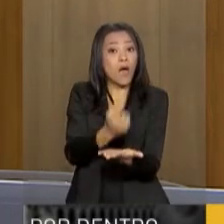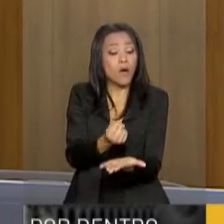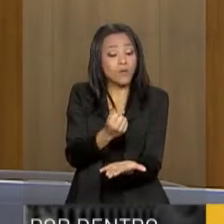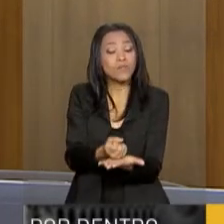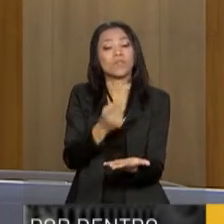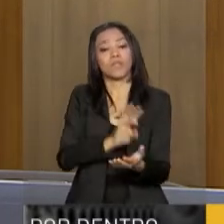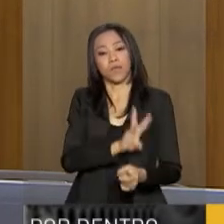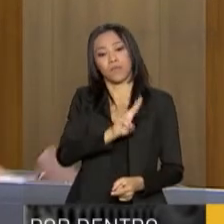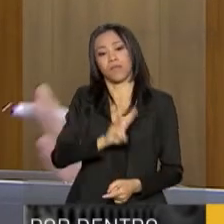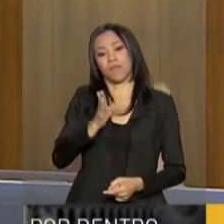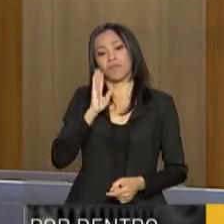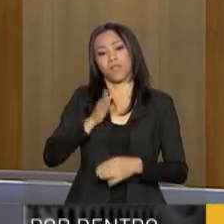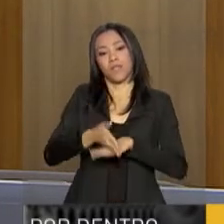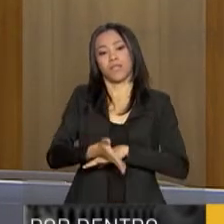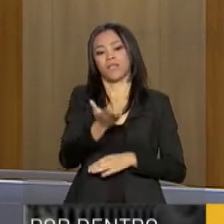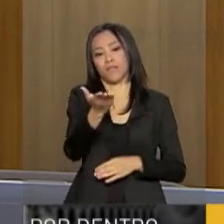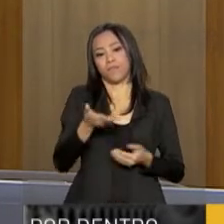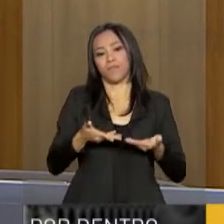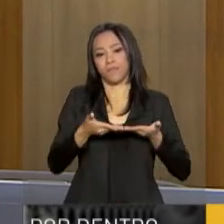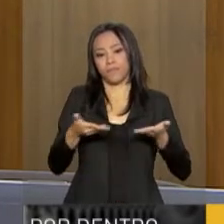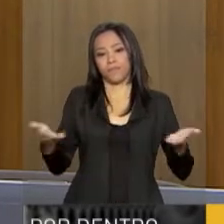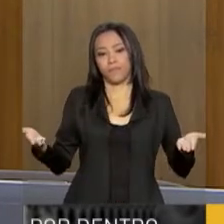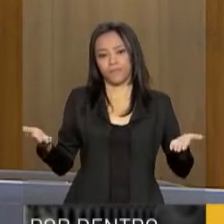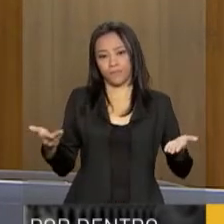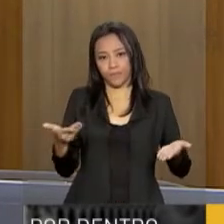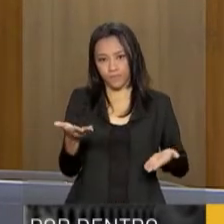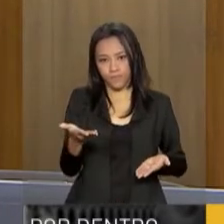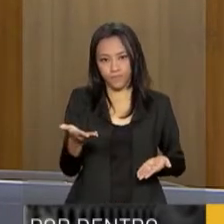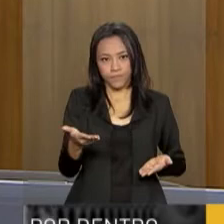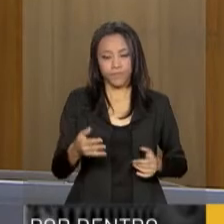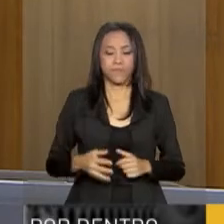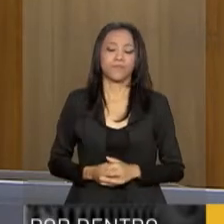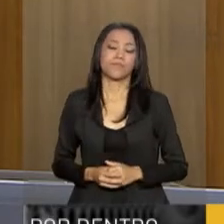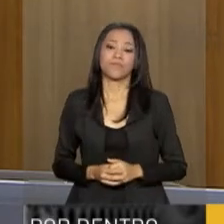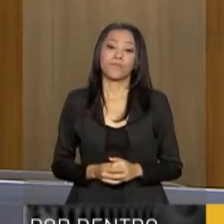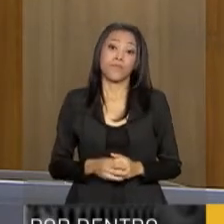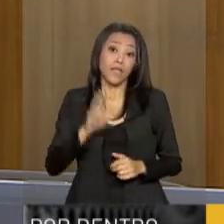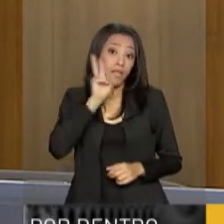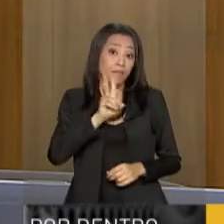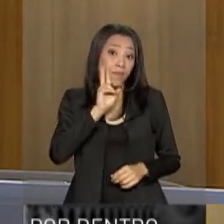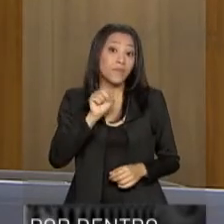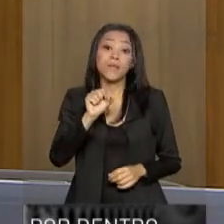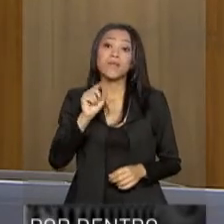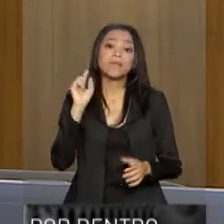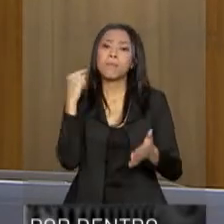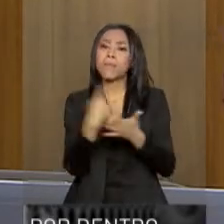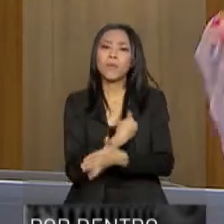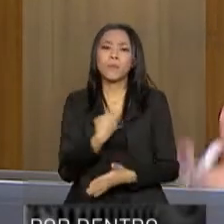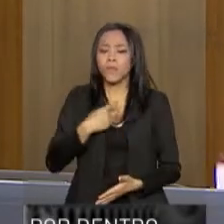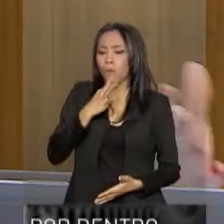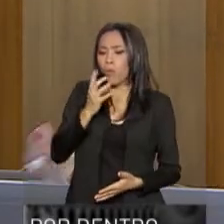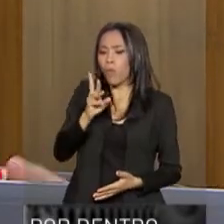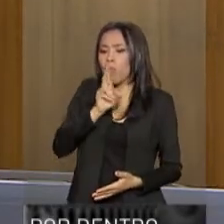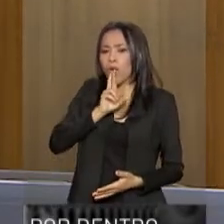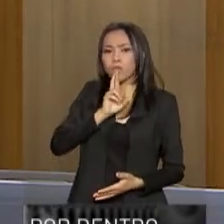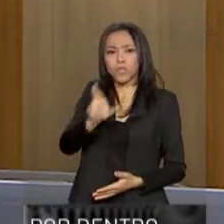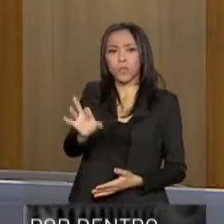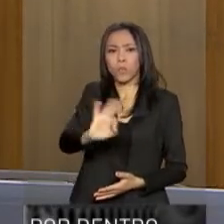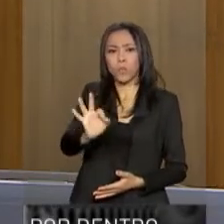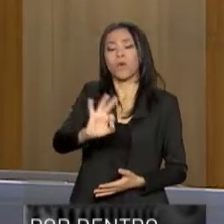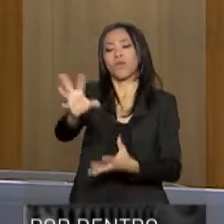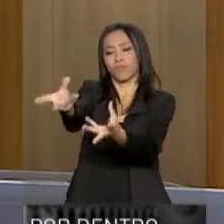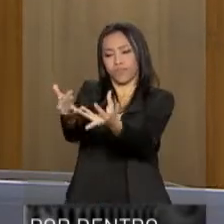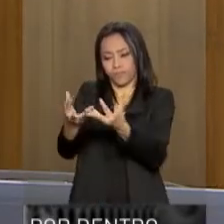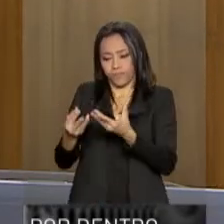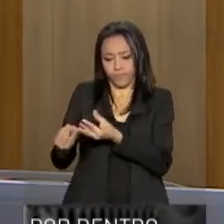site www.renault.tv rádio ponto com.br lembrando que as perguntas que não puderam ser respondidas vão ser encaminhadas